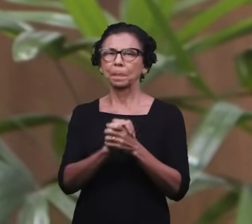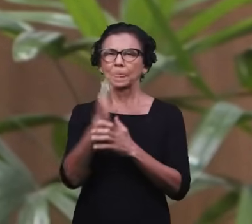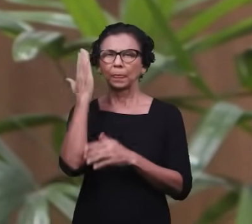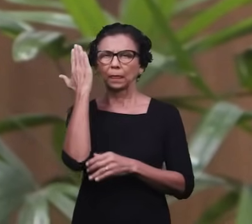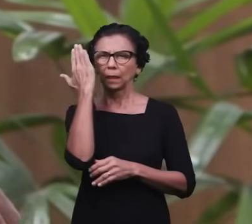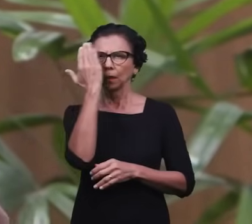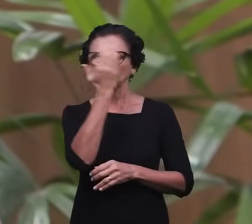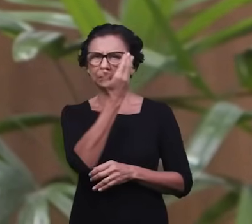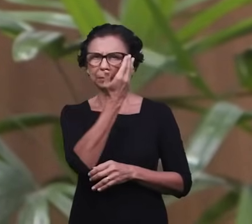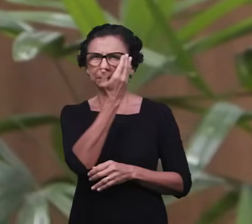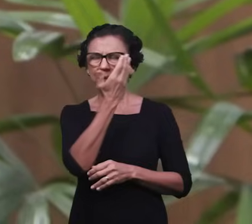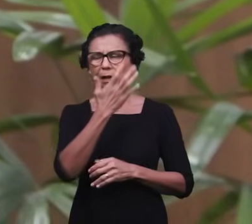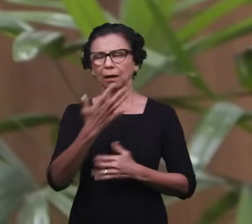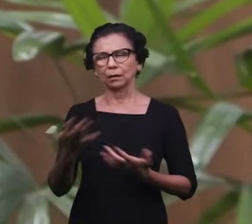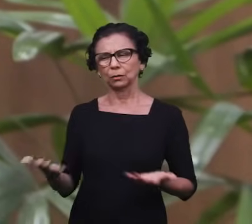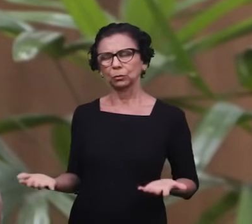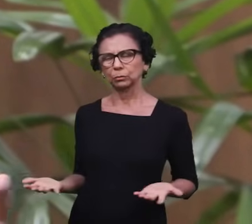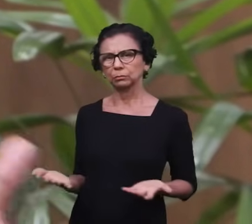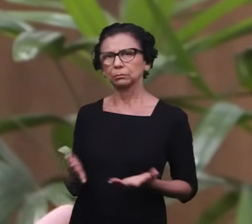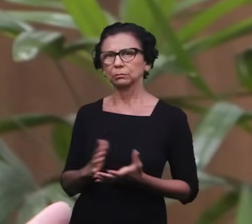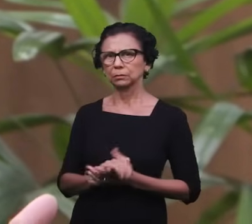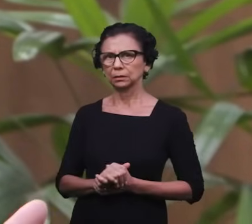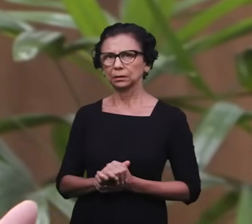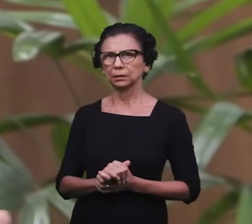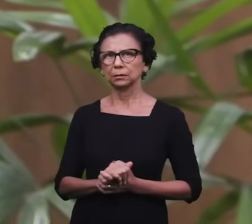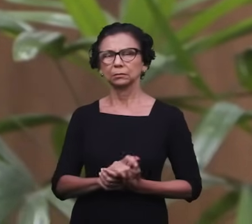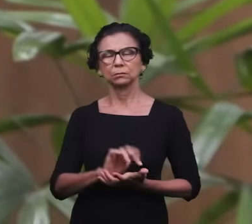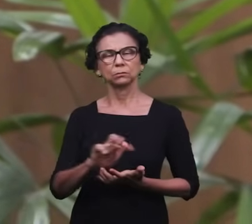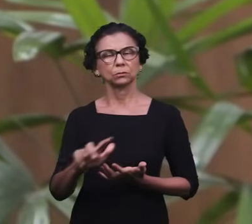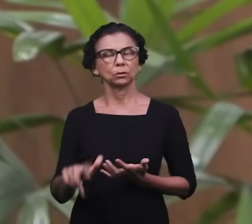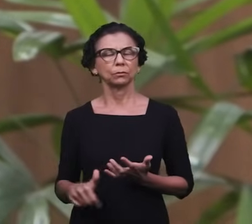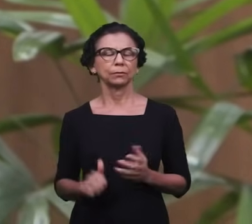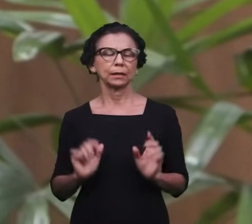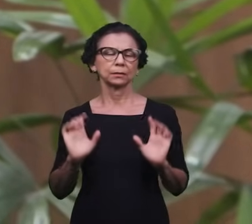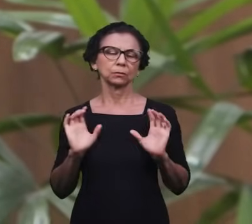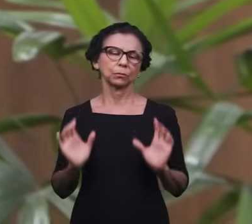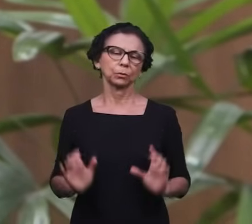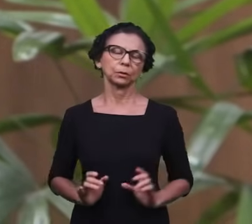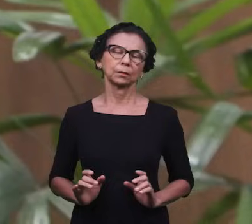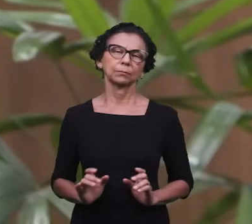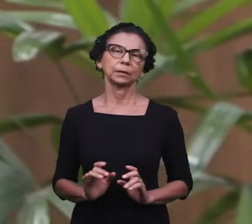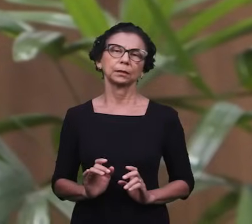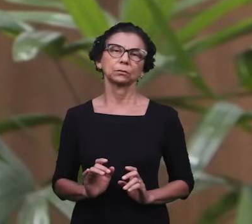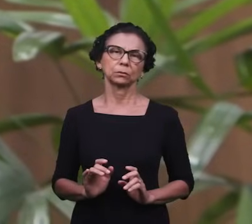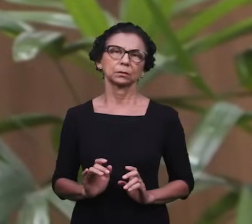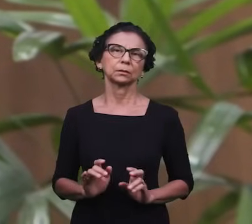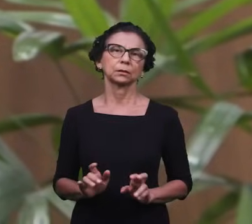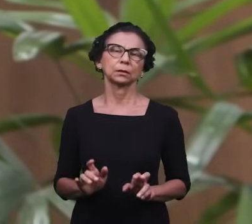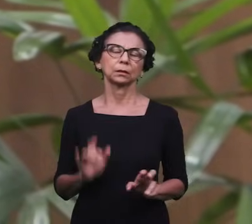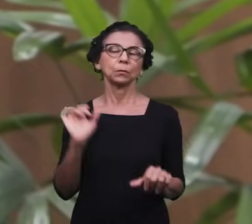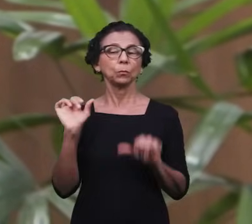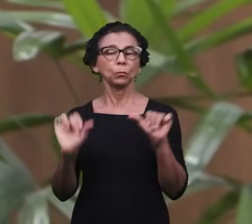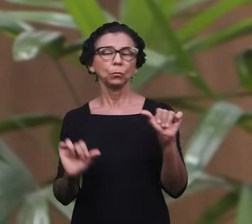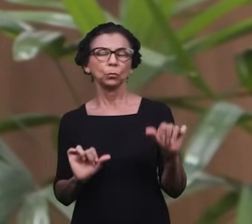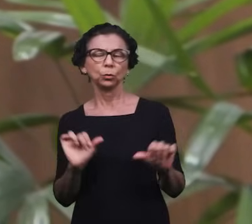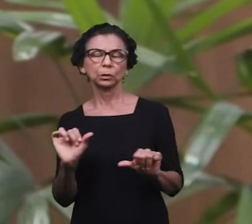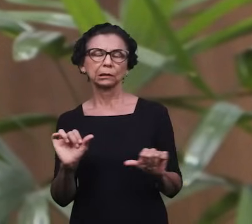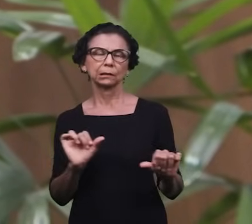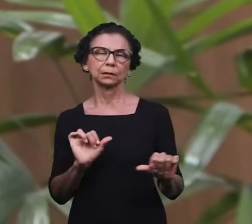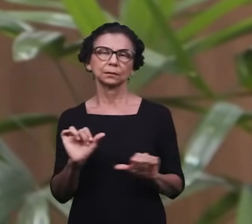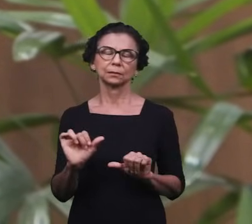na comunicação, os movimentos estereotipados, então o comportamento alterado, às vezes